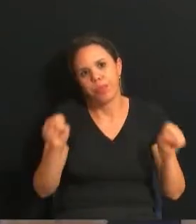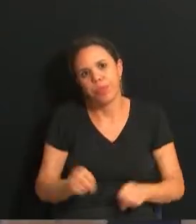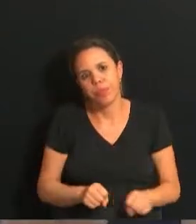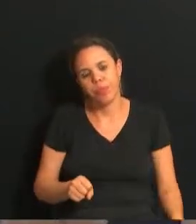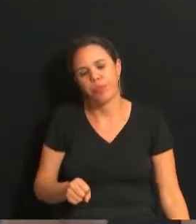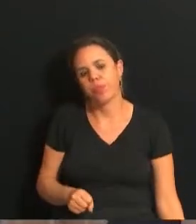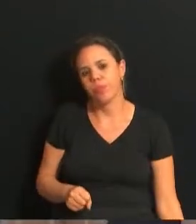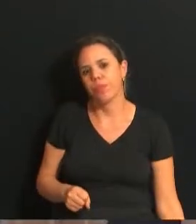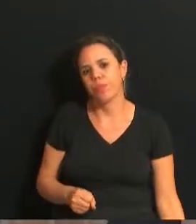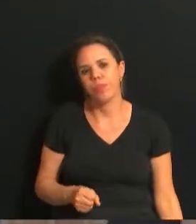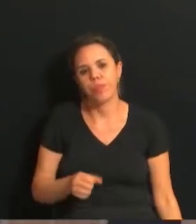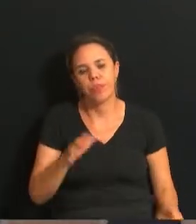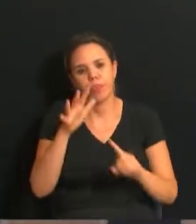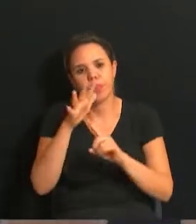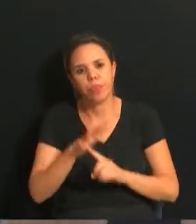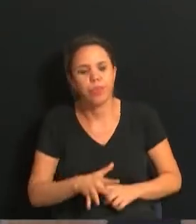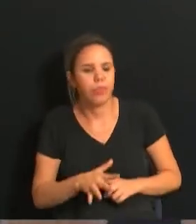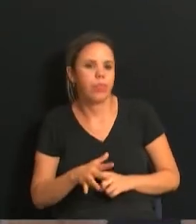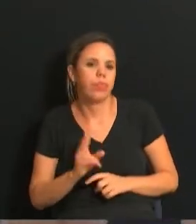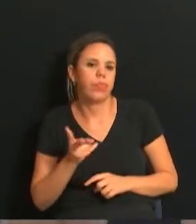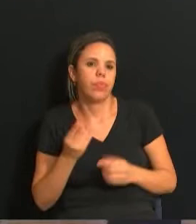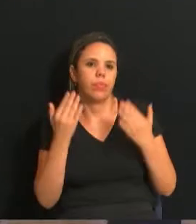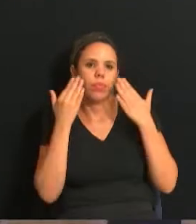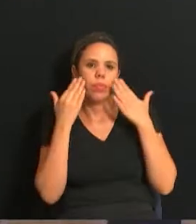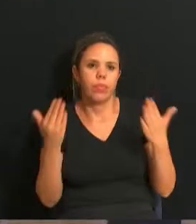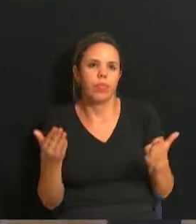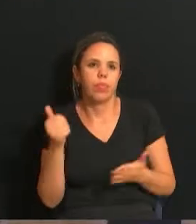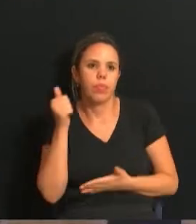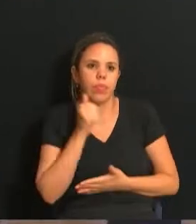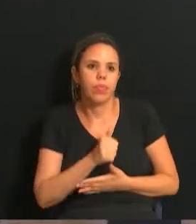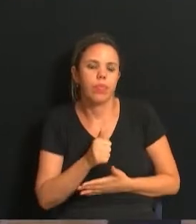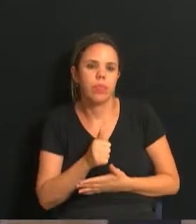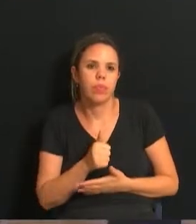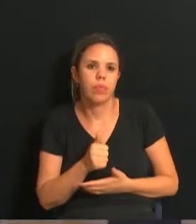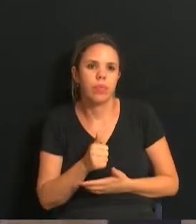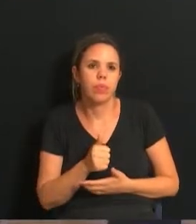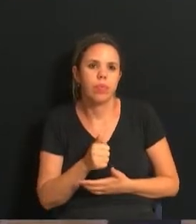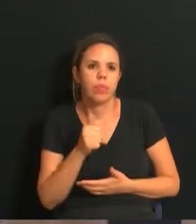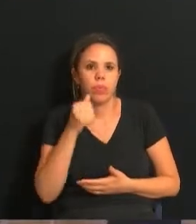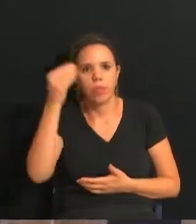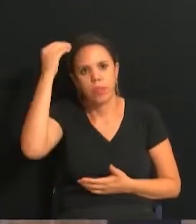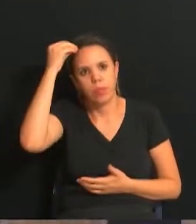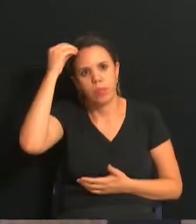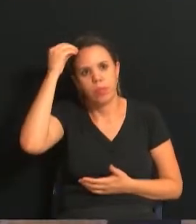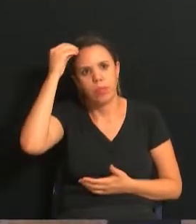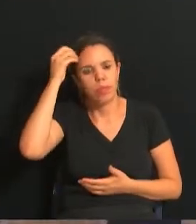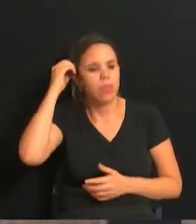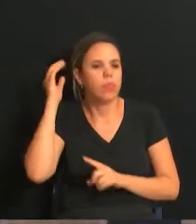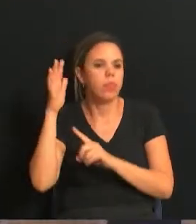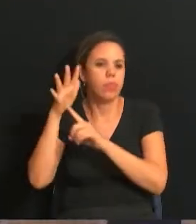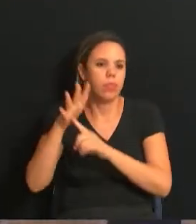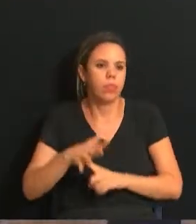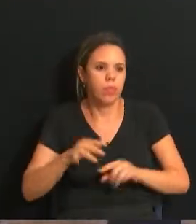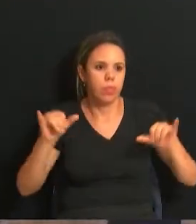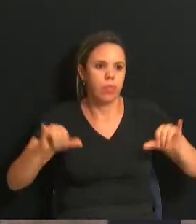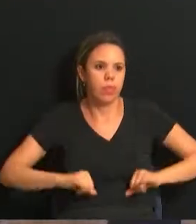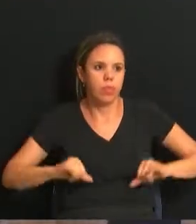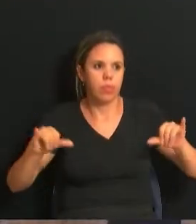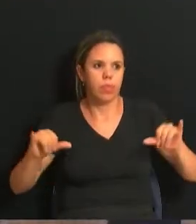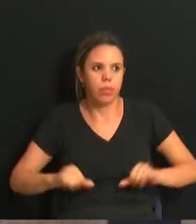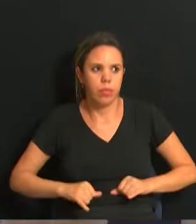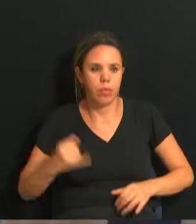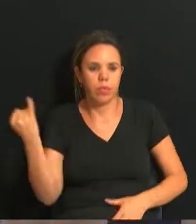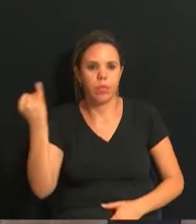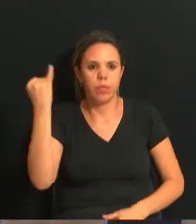vítima, ou seja, de sempre colocar a mulher na situação de que ela é culpada pela agressão que ela está sofrendo. Isso é